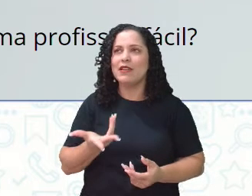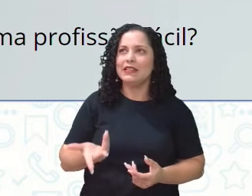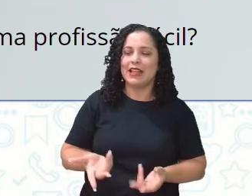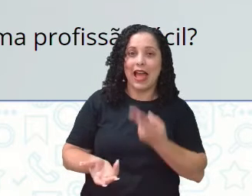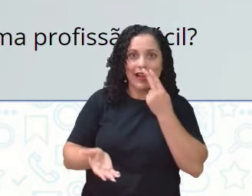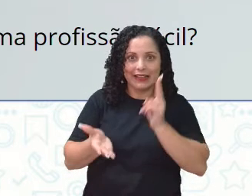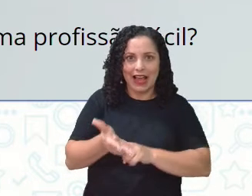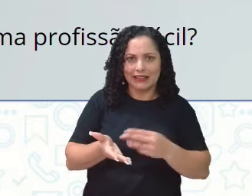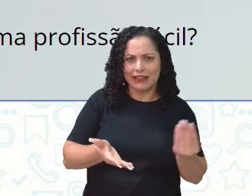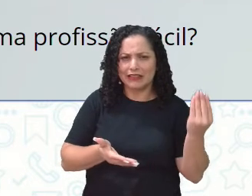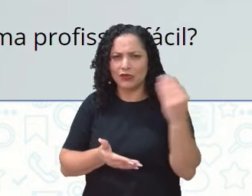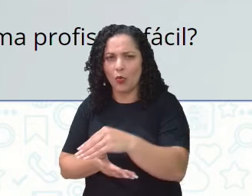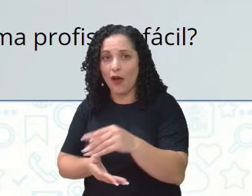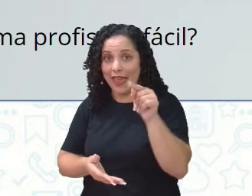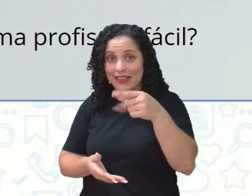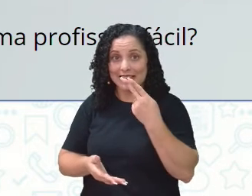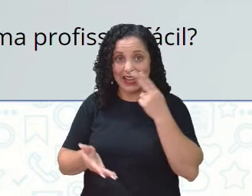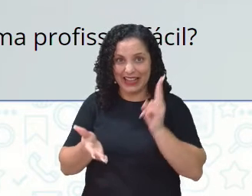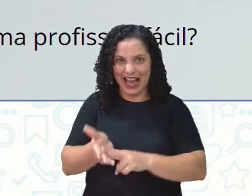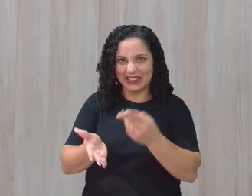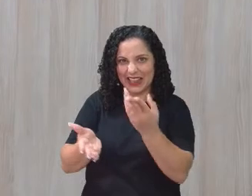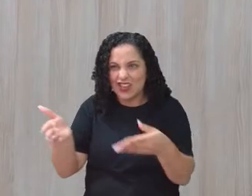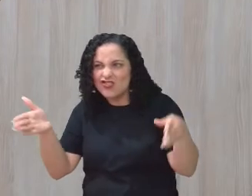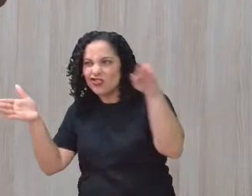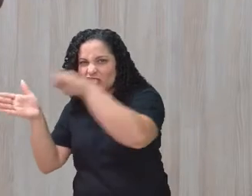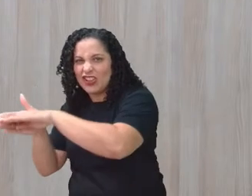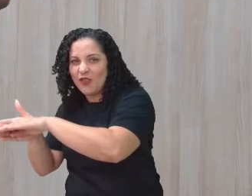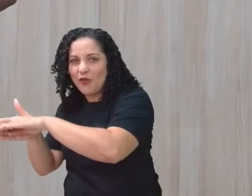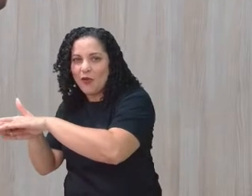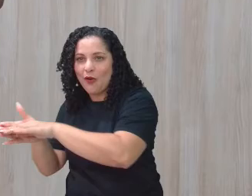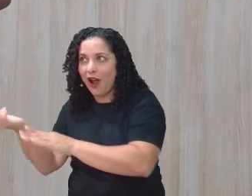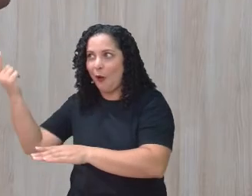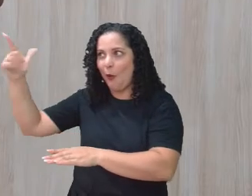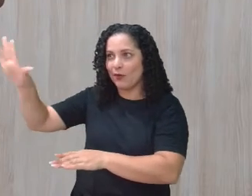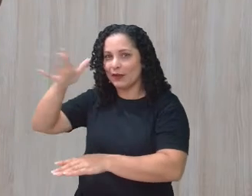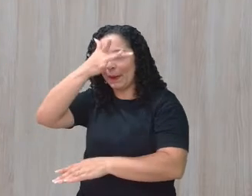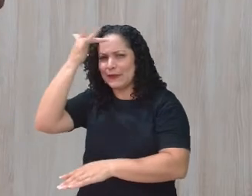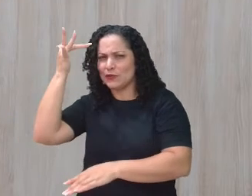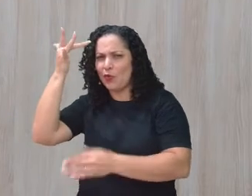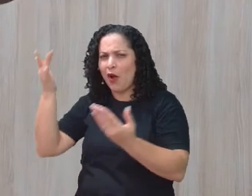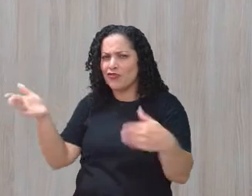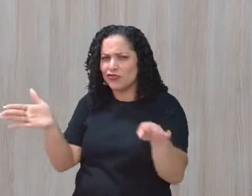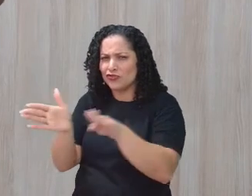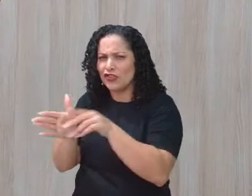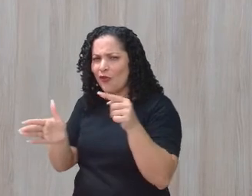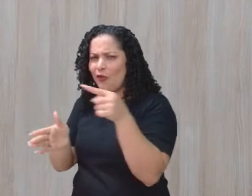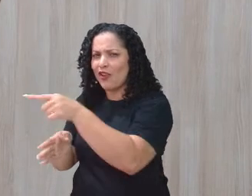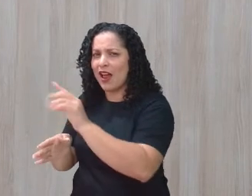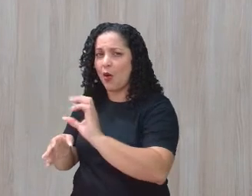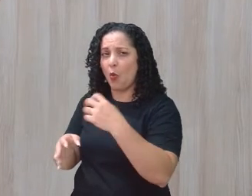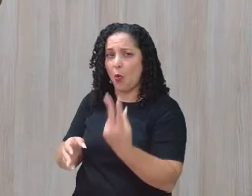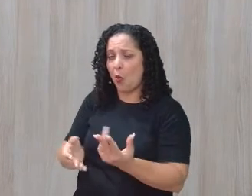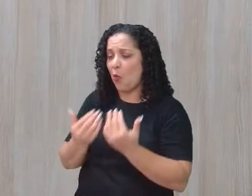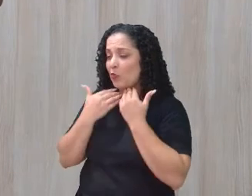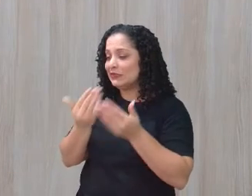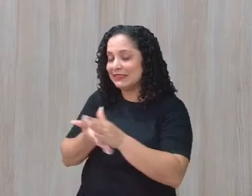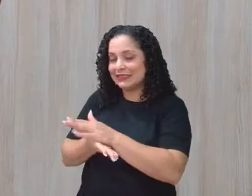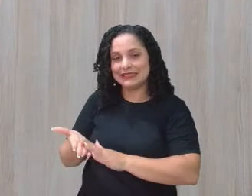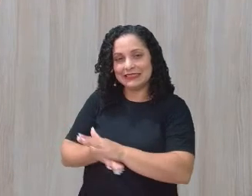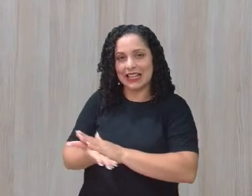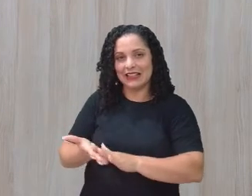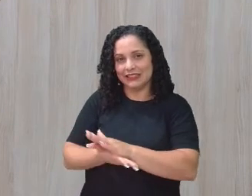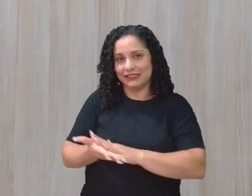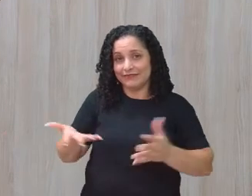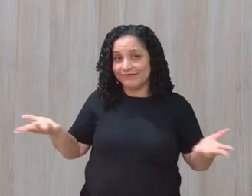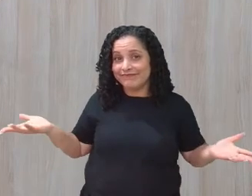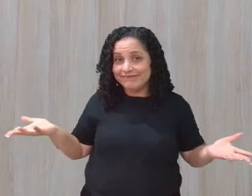está aqui se perguntando, será que essa bendita dessa carta chegou ao destinatário ou será que ele não vai conseguir receber a sua